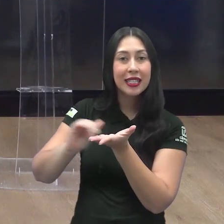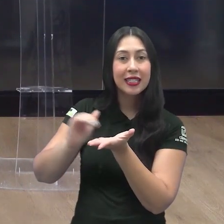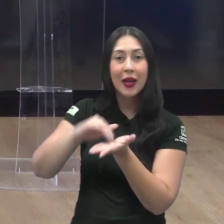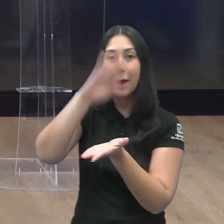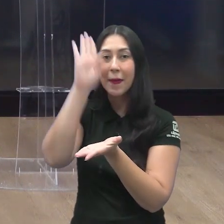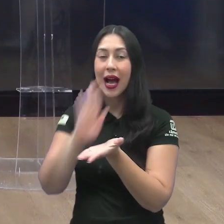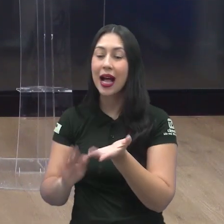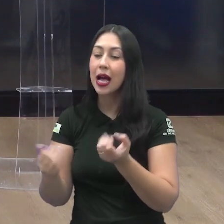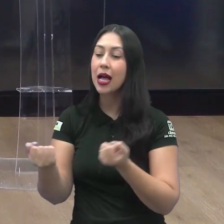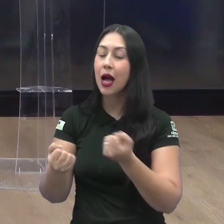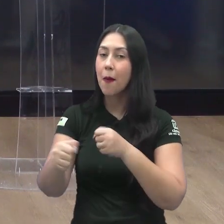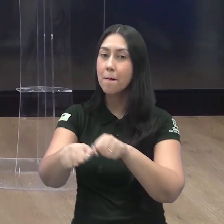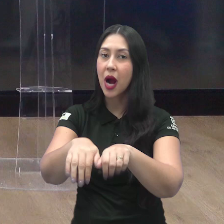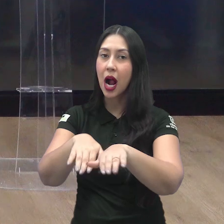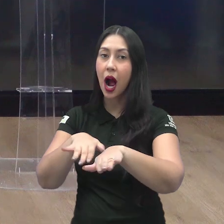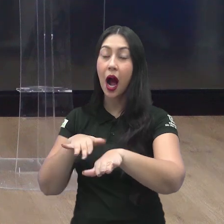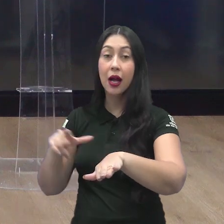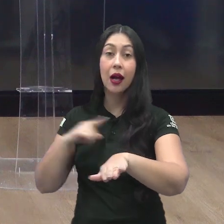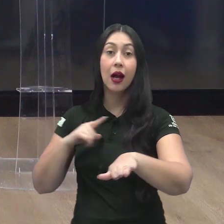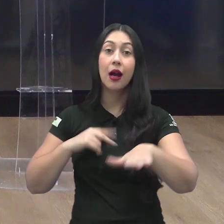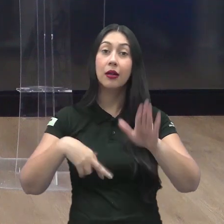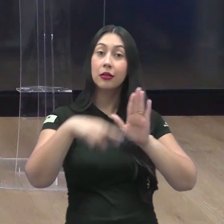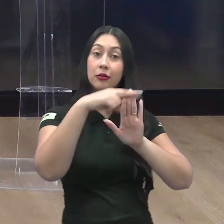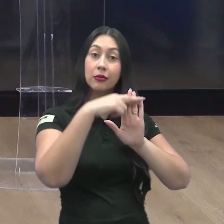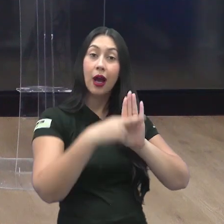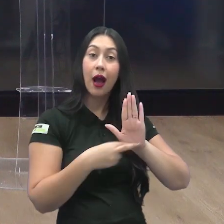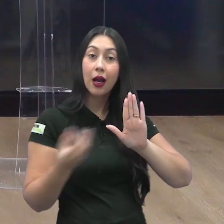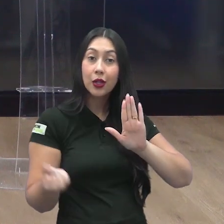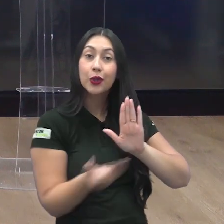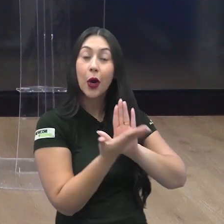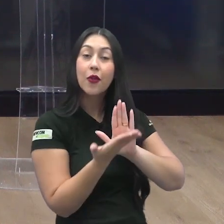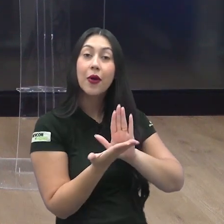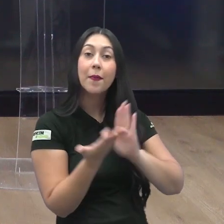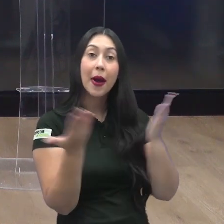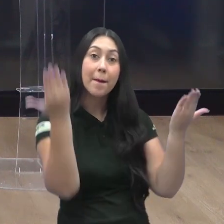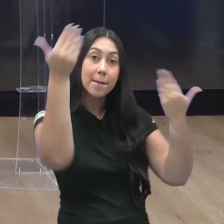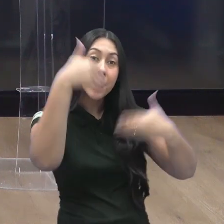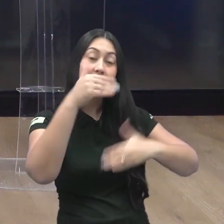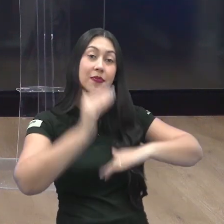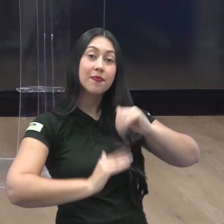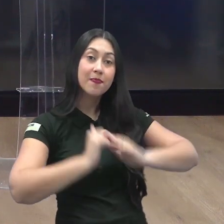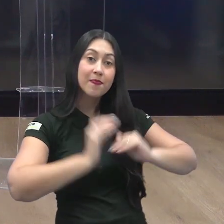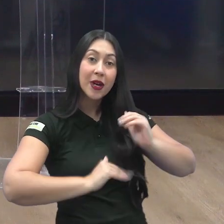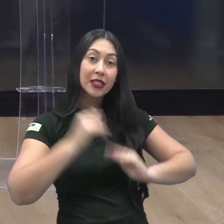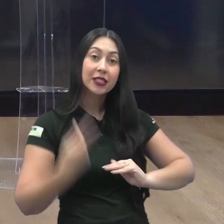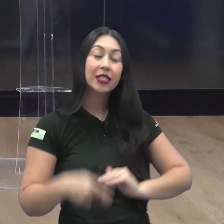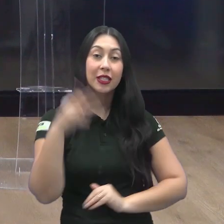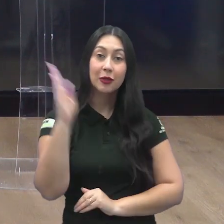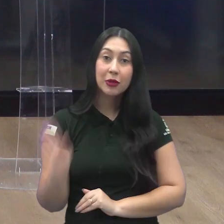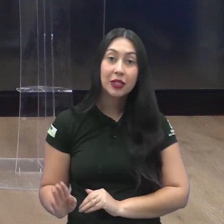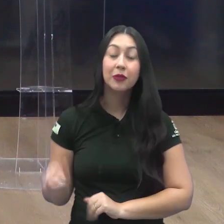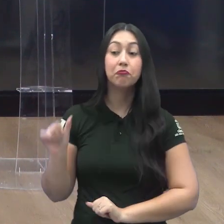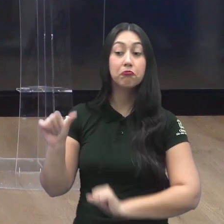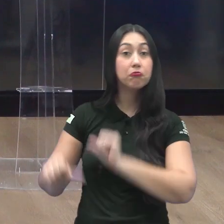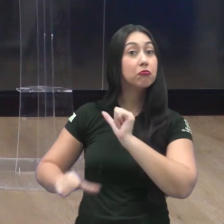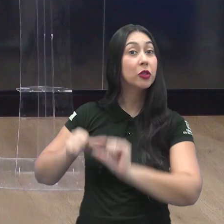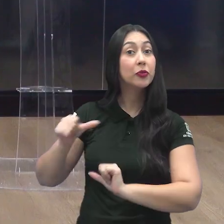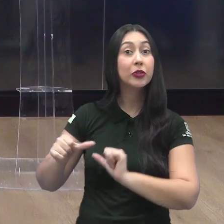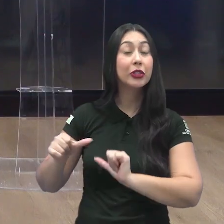de Trânsito estabeleceu novas regras para a prova prática de direção em todo o país. Entre as mudanças